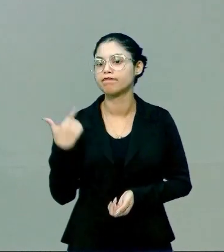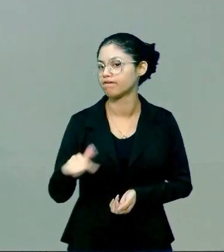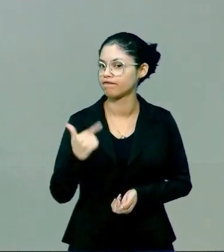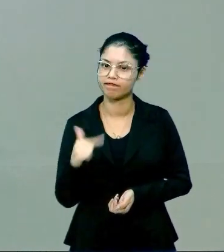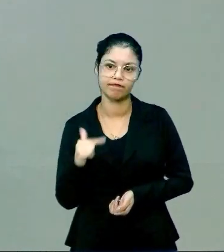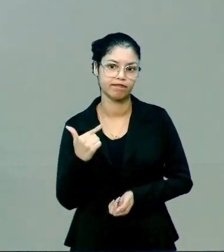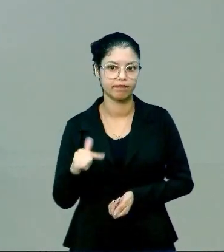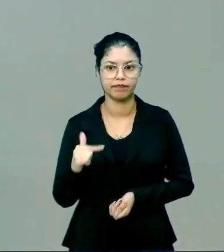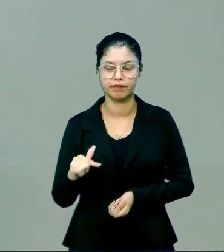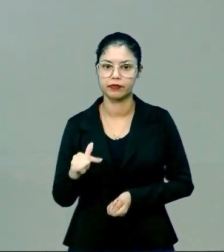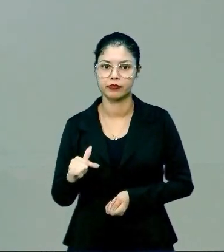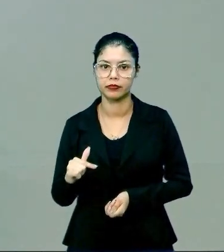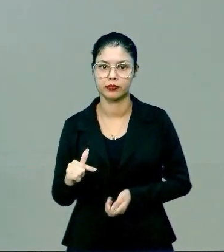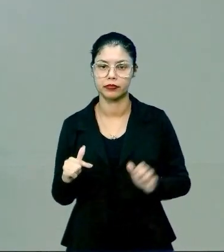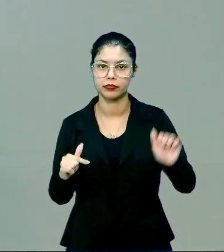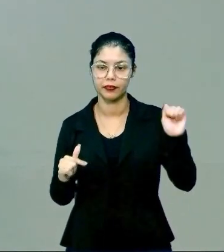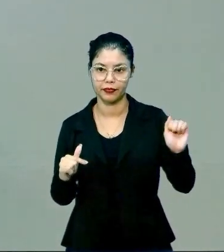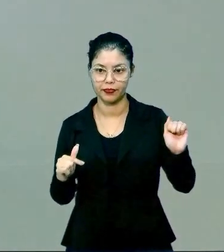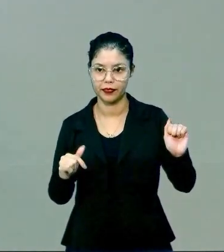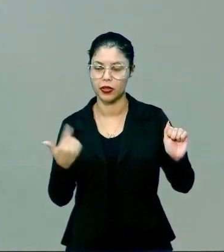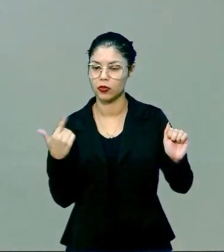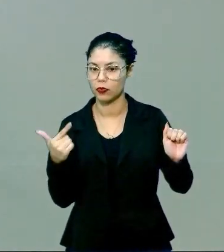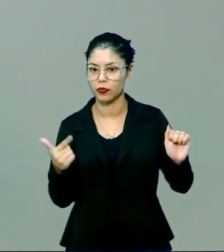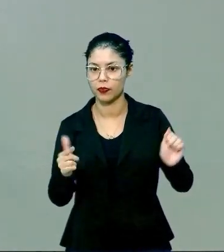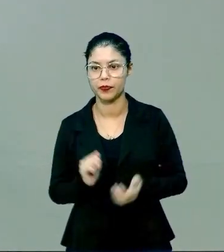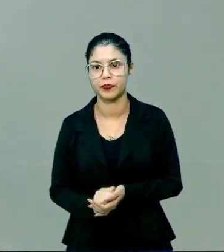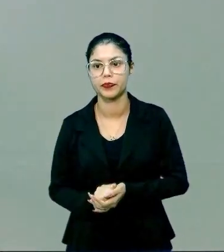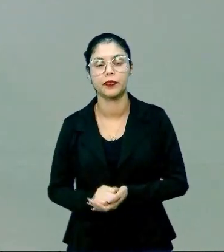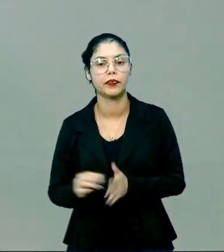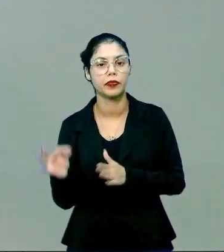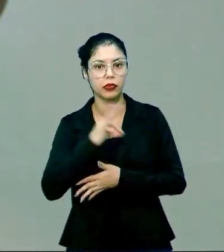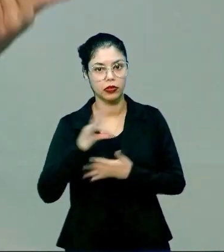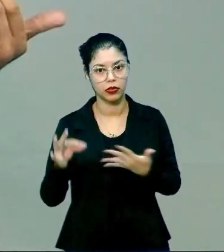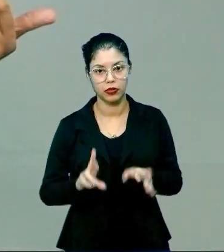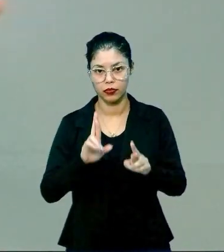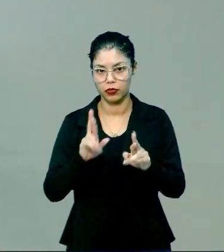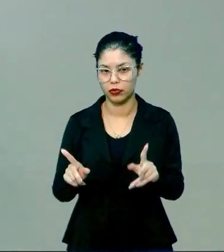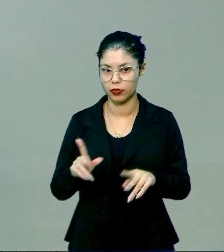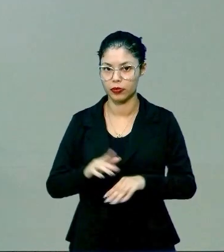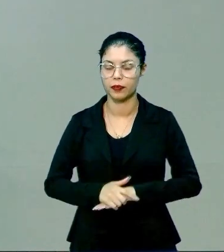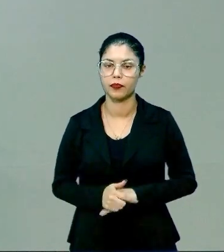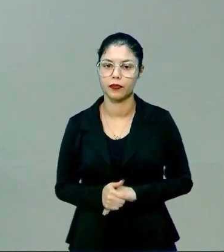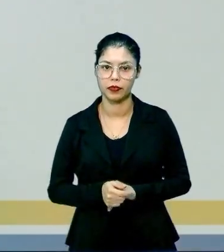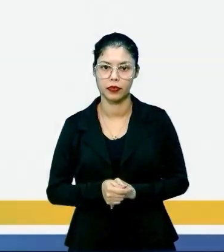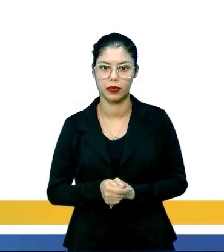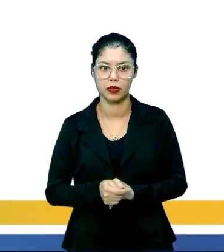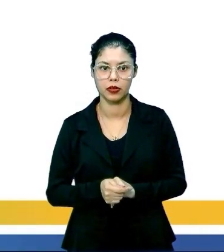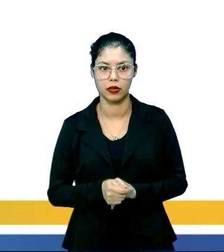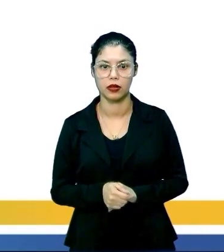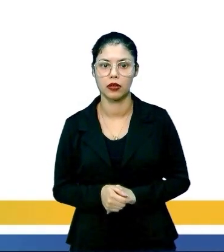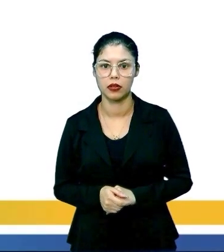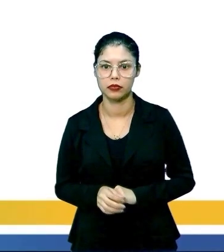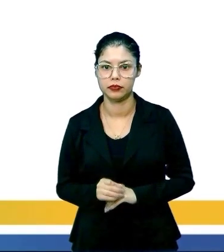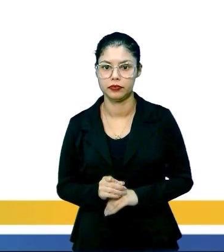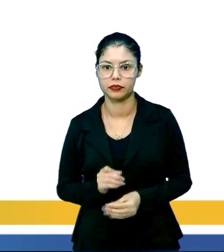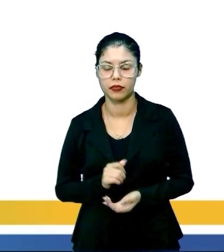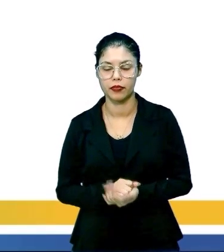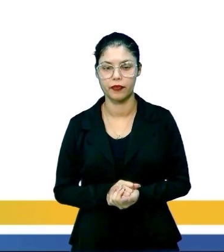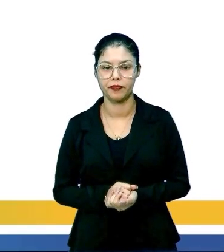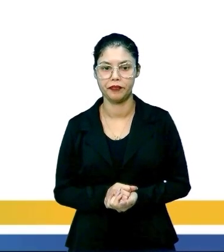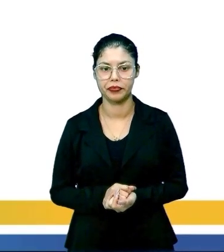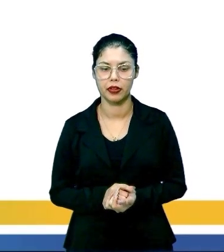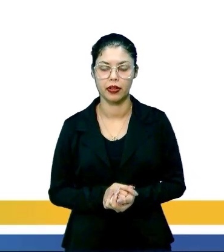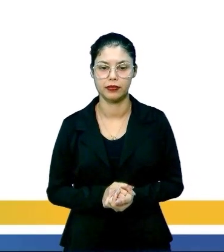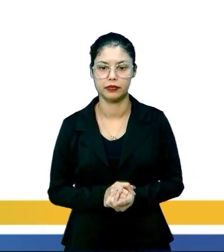7 não está no conjunto A. Então são elementos diferentes. Lembra o que está escrito?